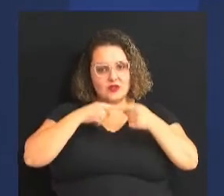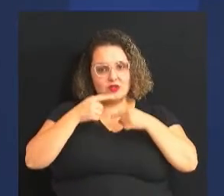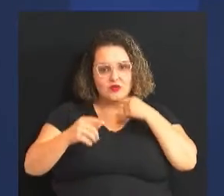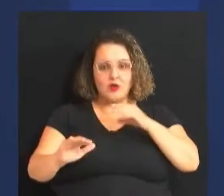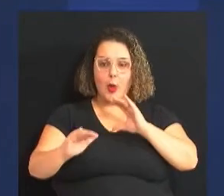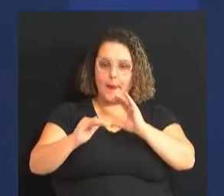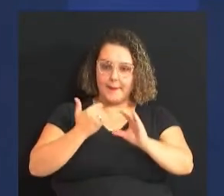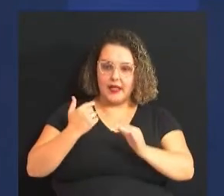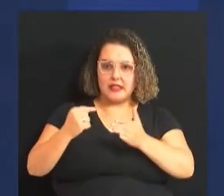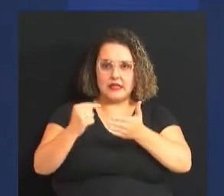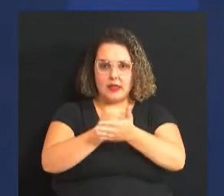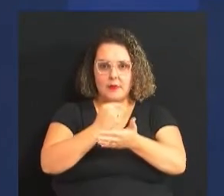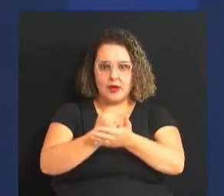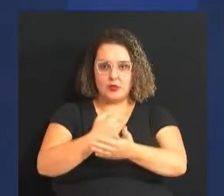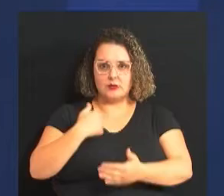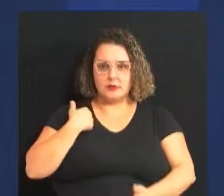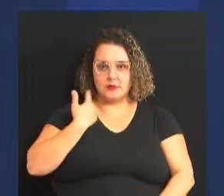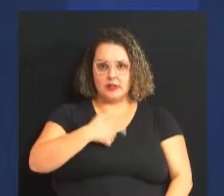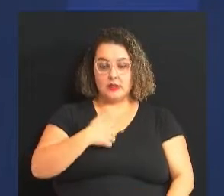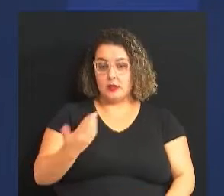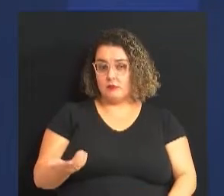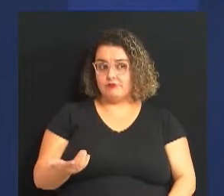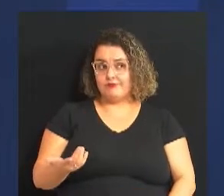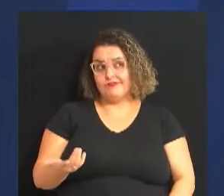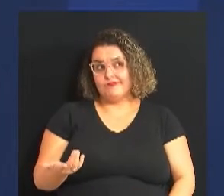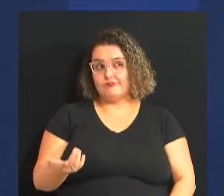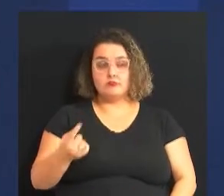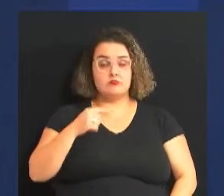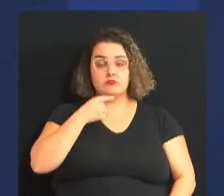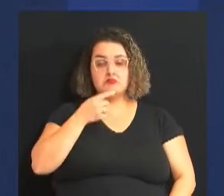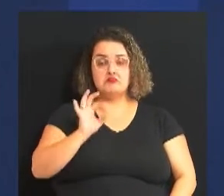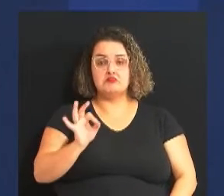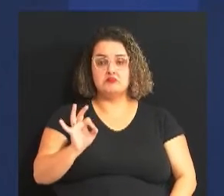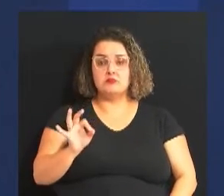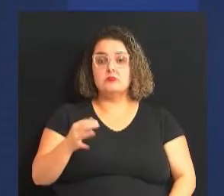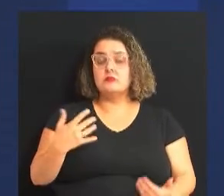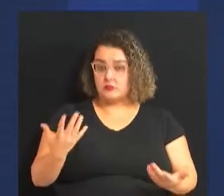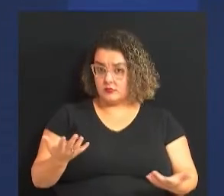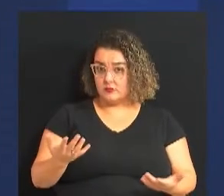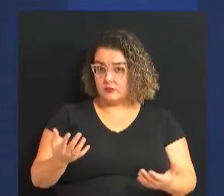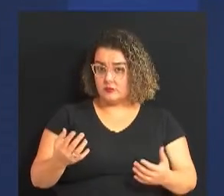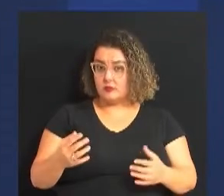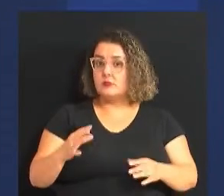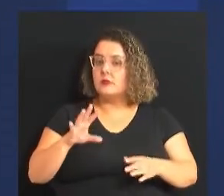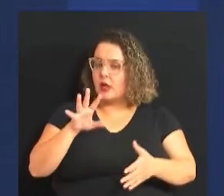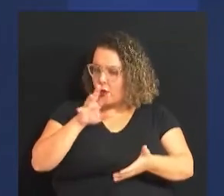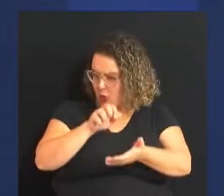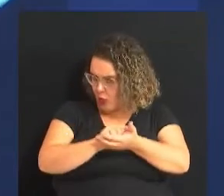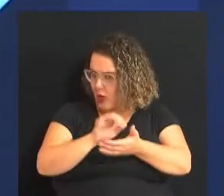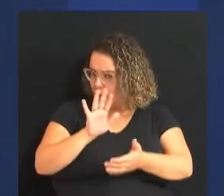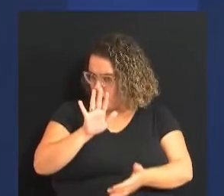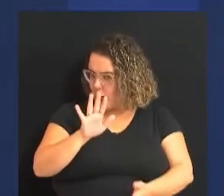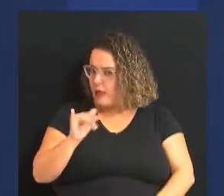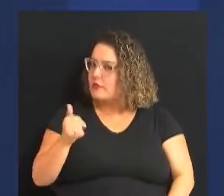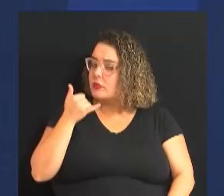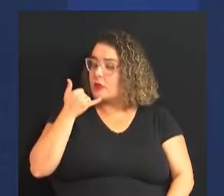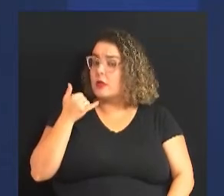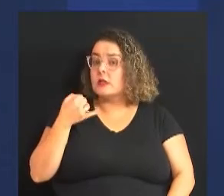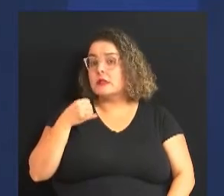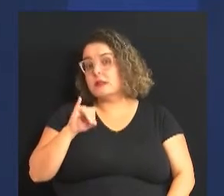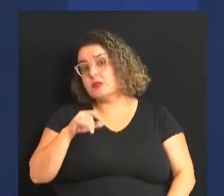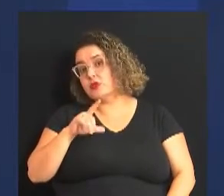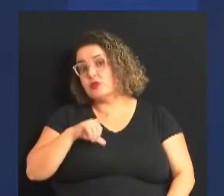sua pergunta para a gente. Ah, hoje não está com dúvida? Faz o seguinte, deixa ele aí anotadinho no seu celular. E se tiver em algum